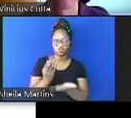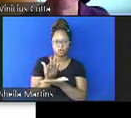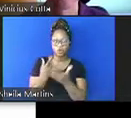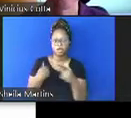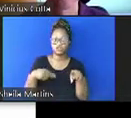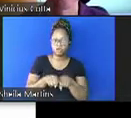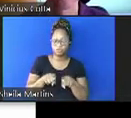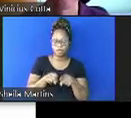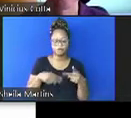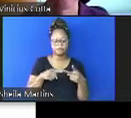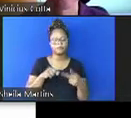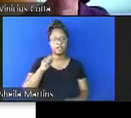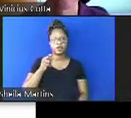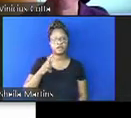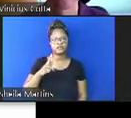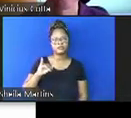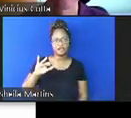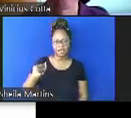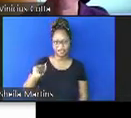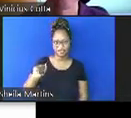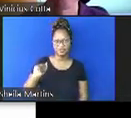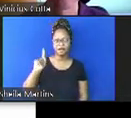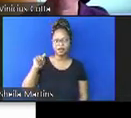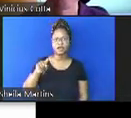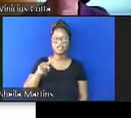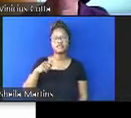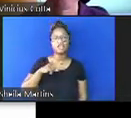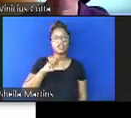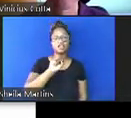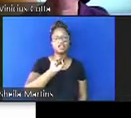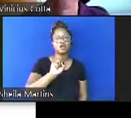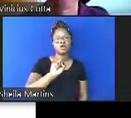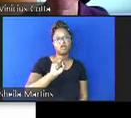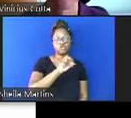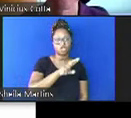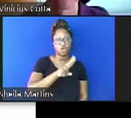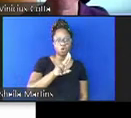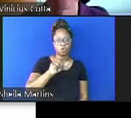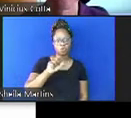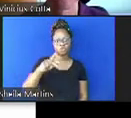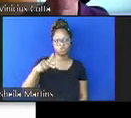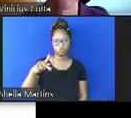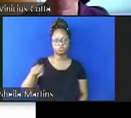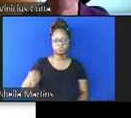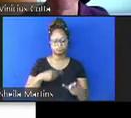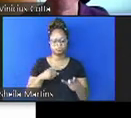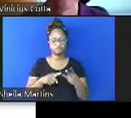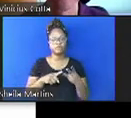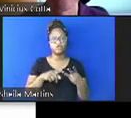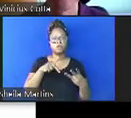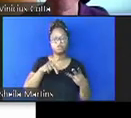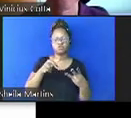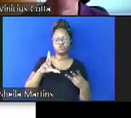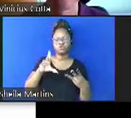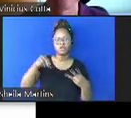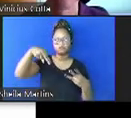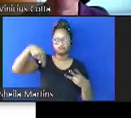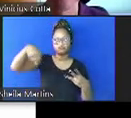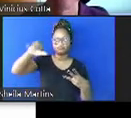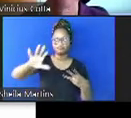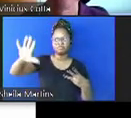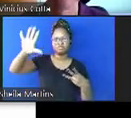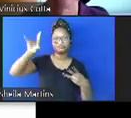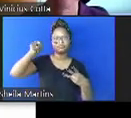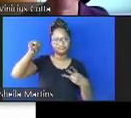a Andrea, que está na USP, né? E nós temos o professor Leonardo, que está no norte do país. Então, vocês terão